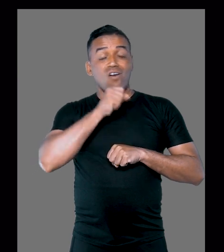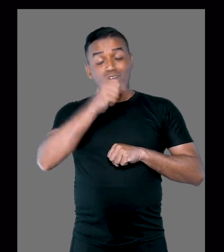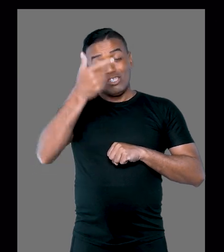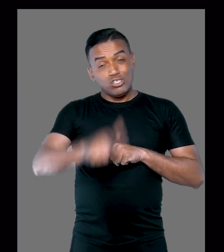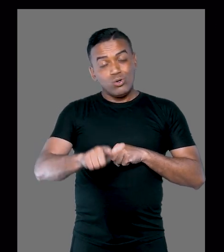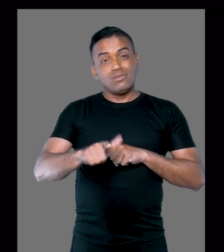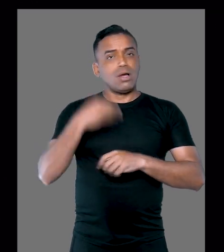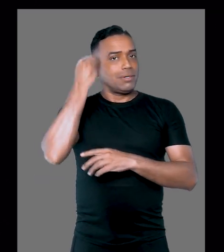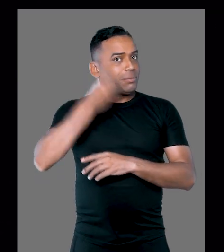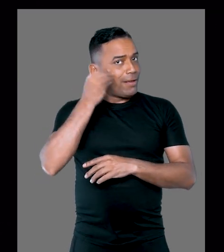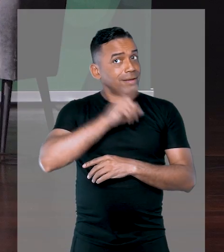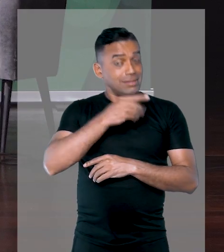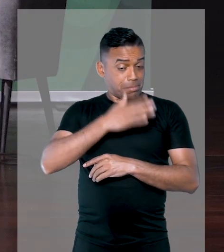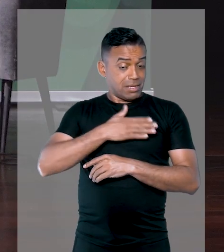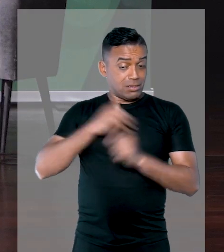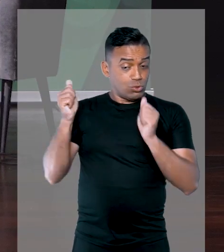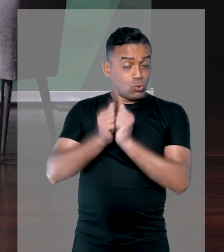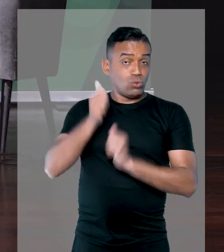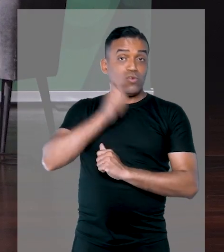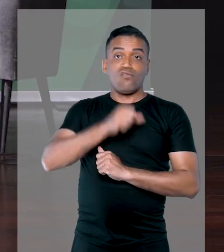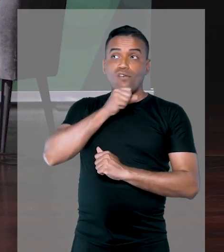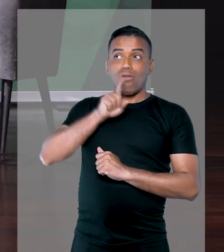com ela no hospital.